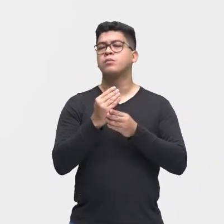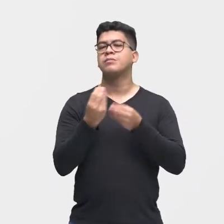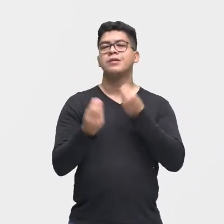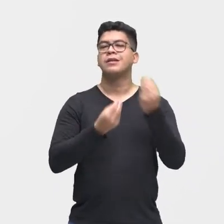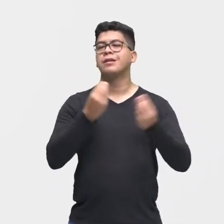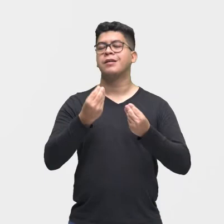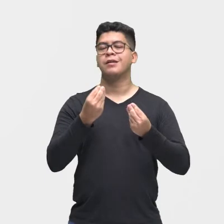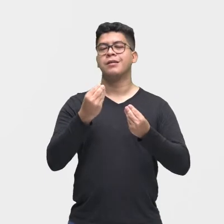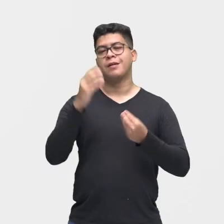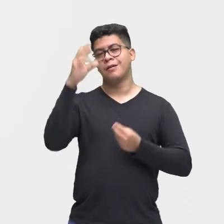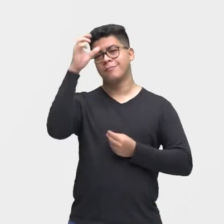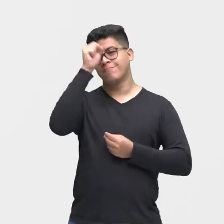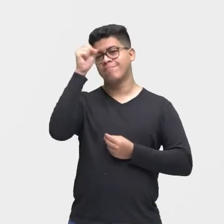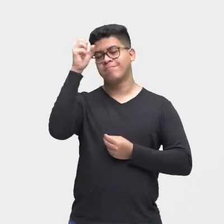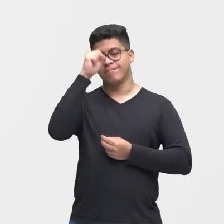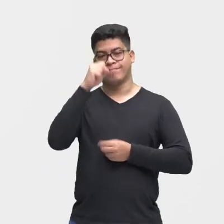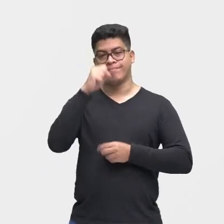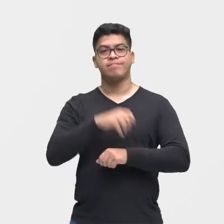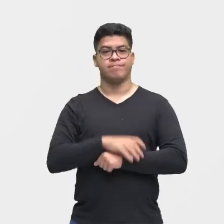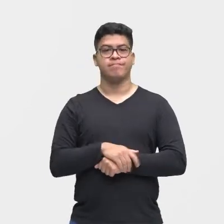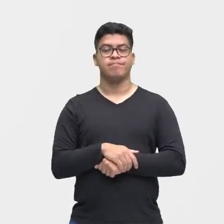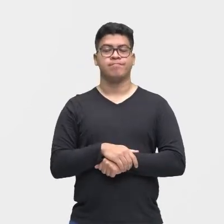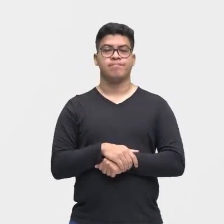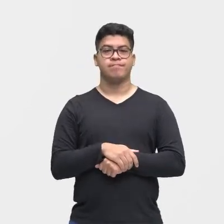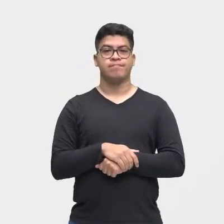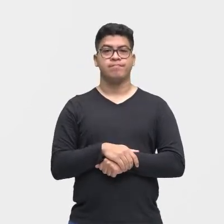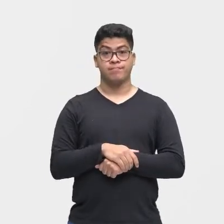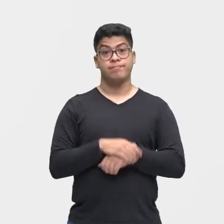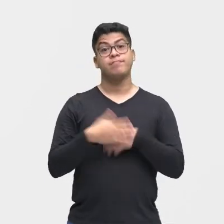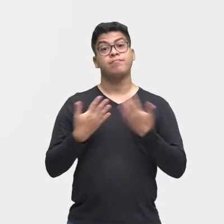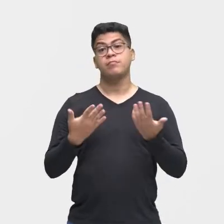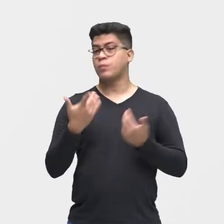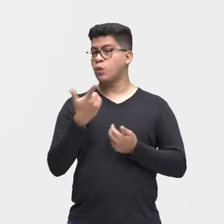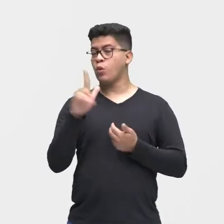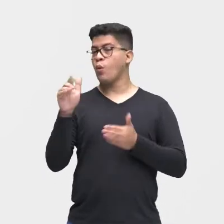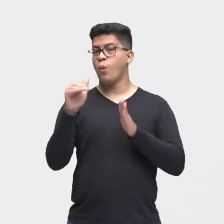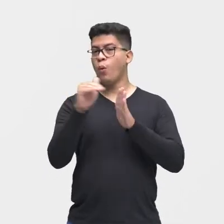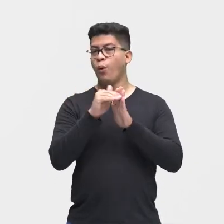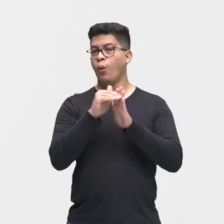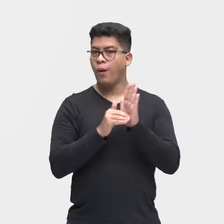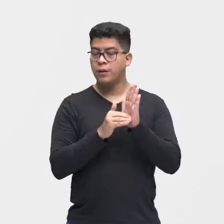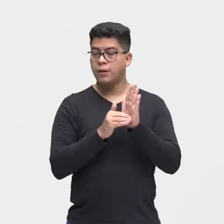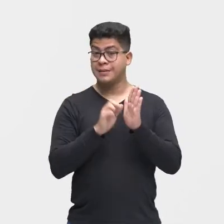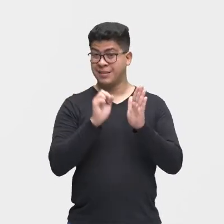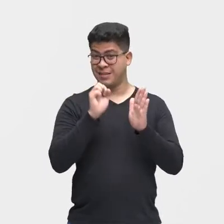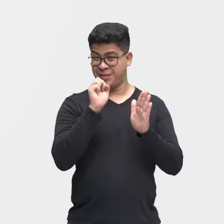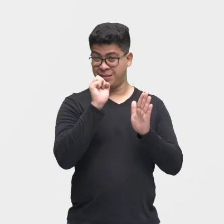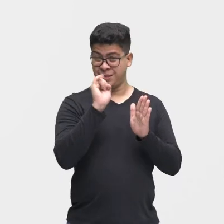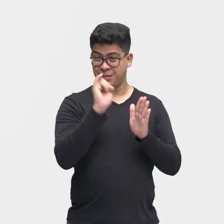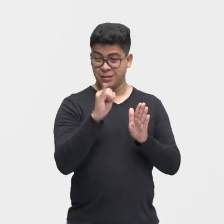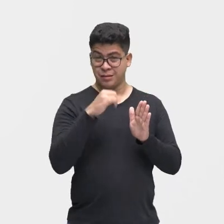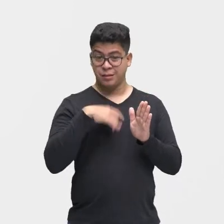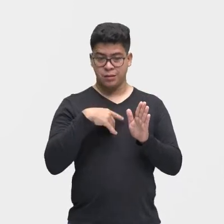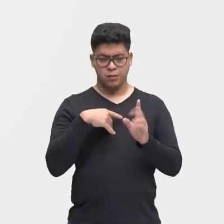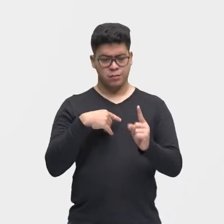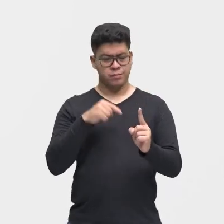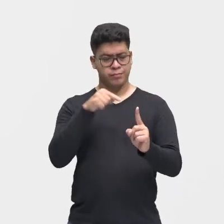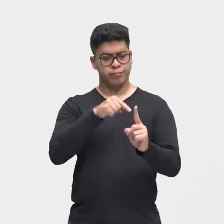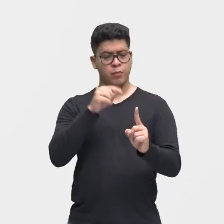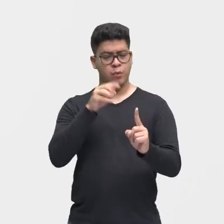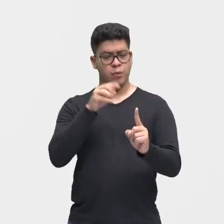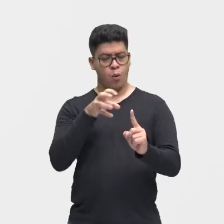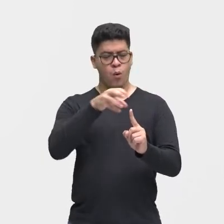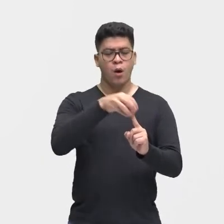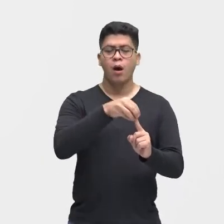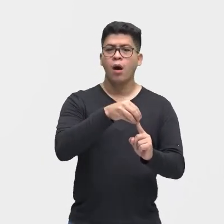suas peças no tabuleiro a outra regra é que se tocar em uma peça você deve fazer o lance